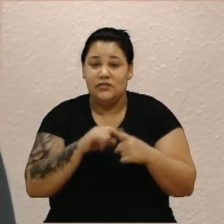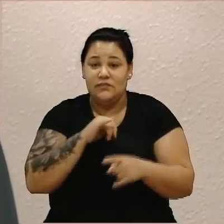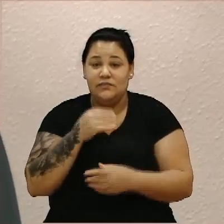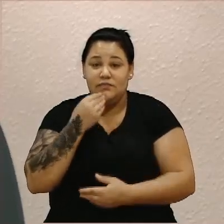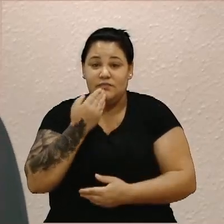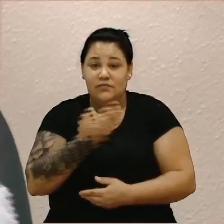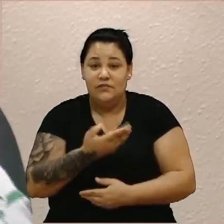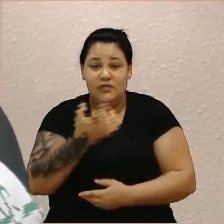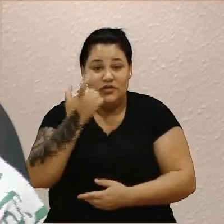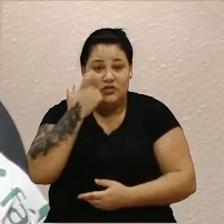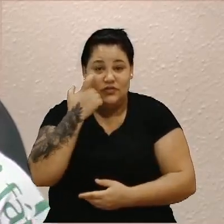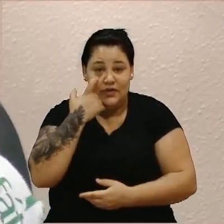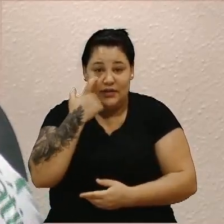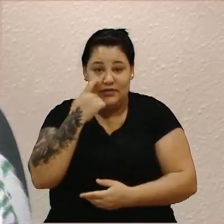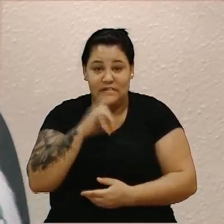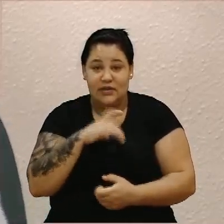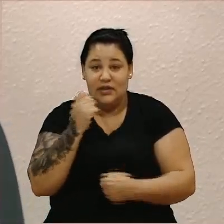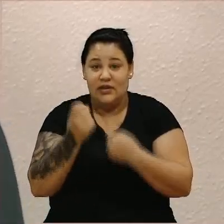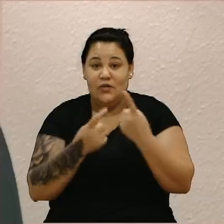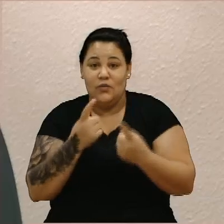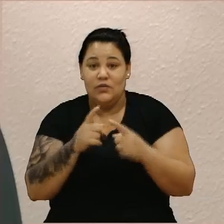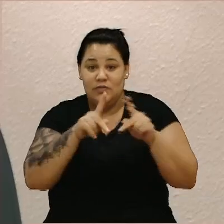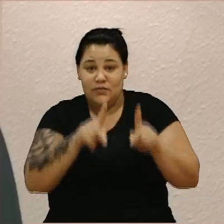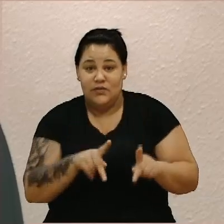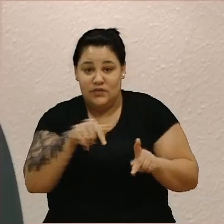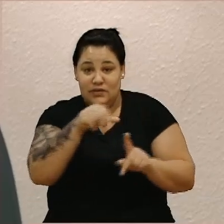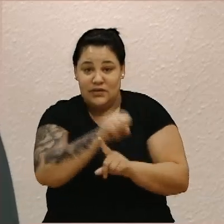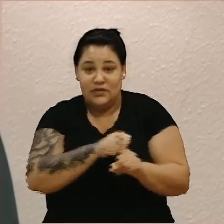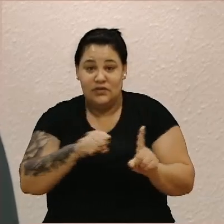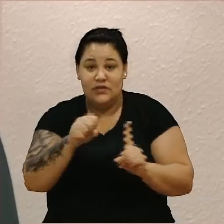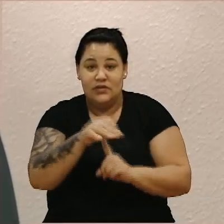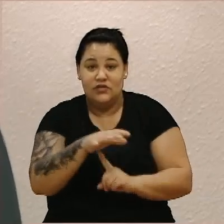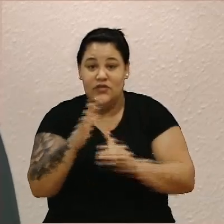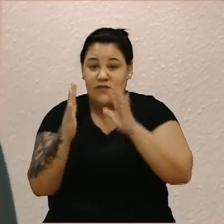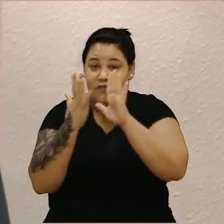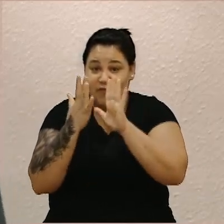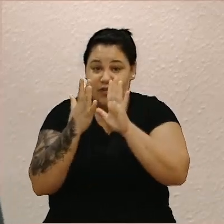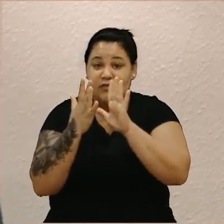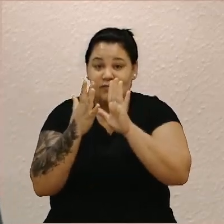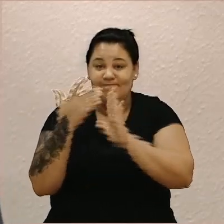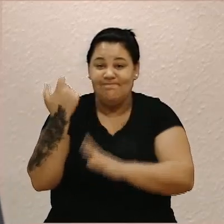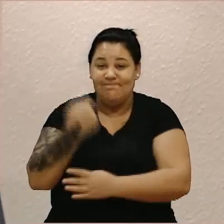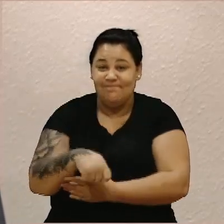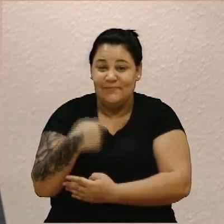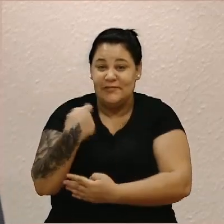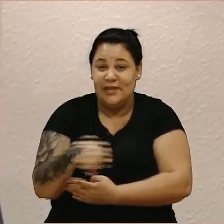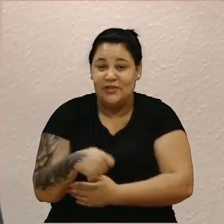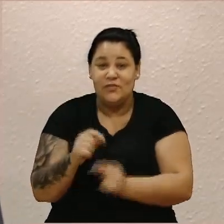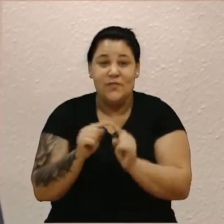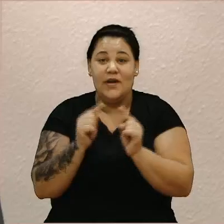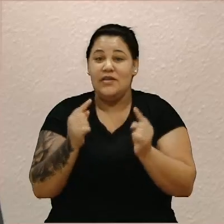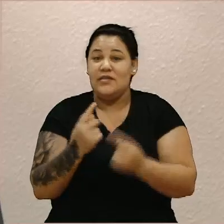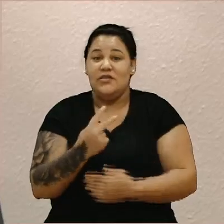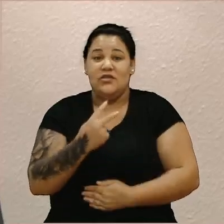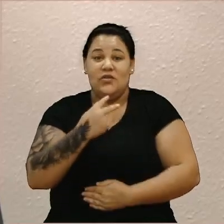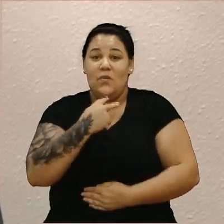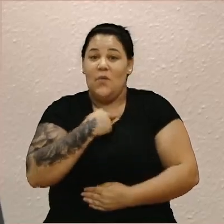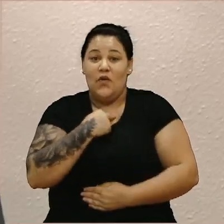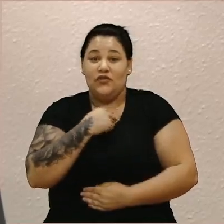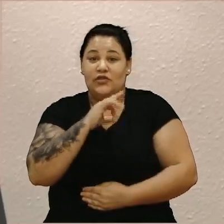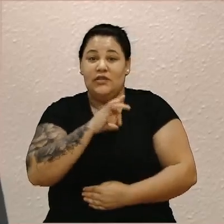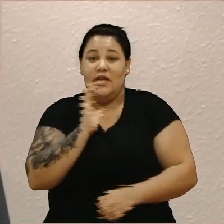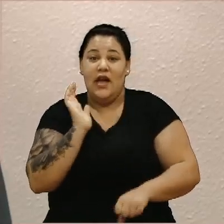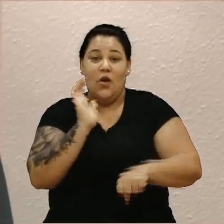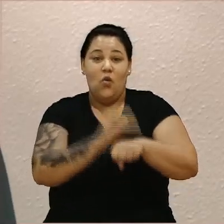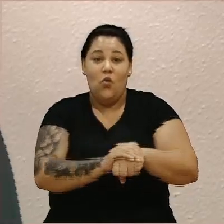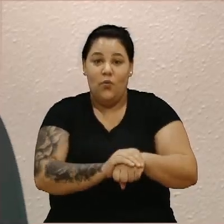de verificar que tem pessoas na nossa sociedade que passam por necessidade, mas que elas não podem ser culpabilizadas por essa